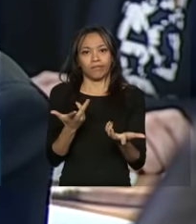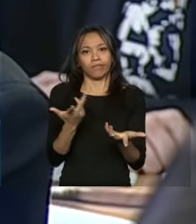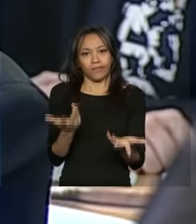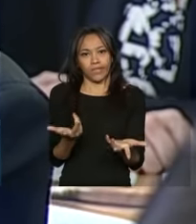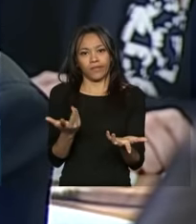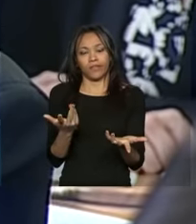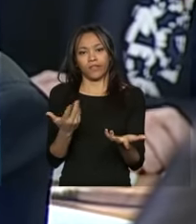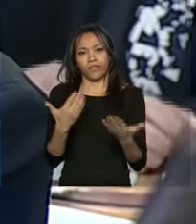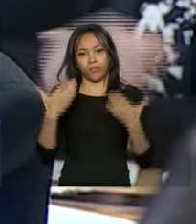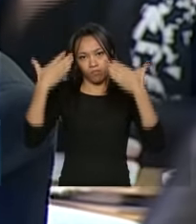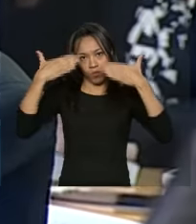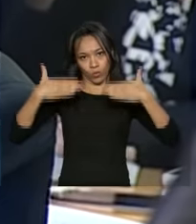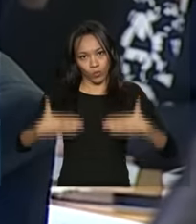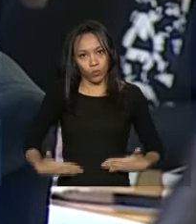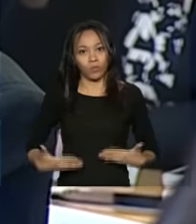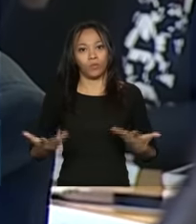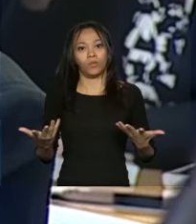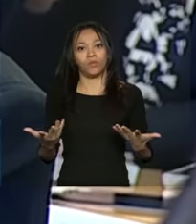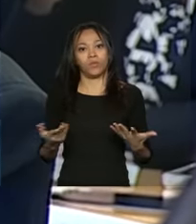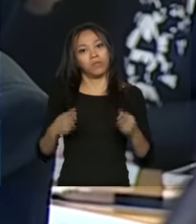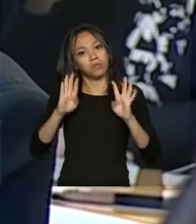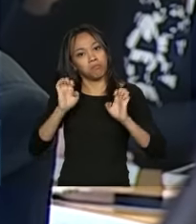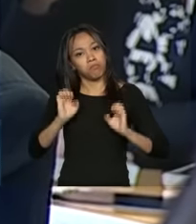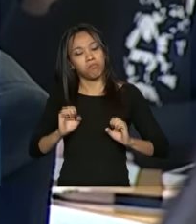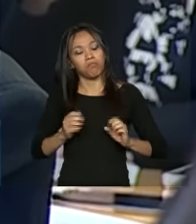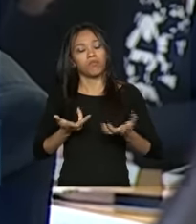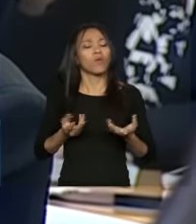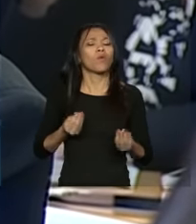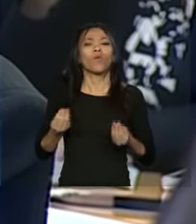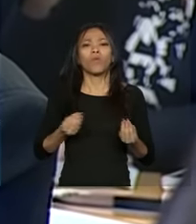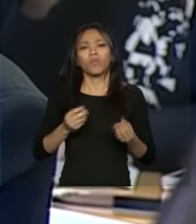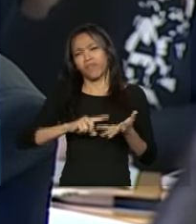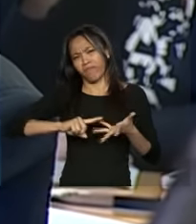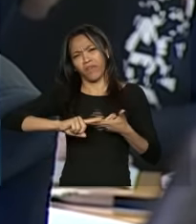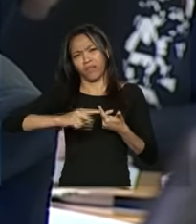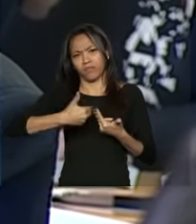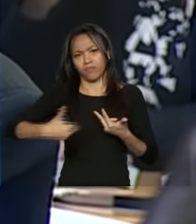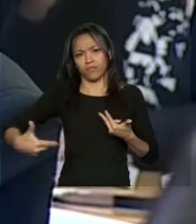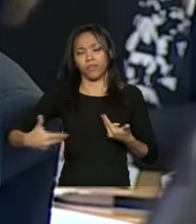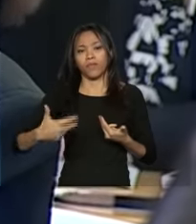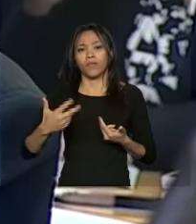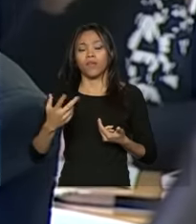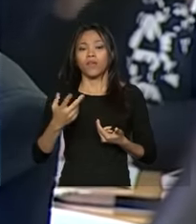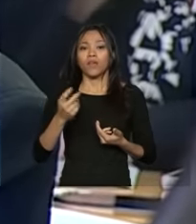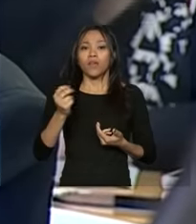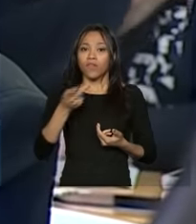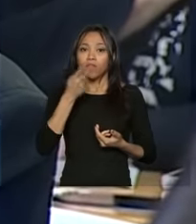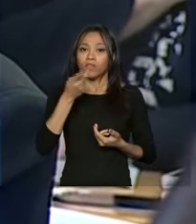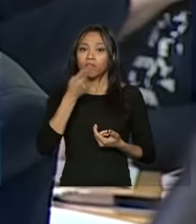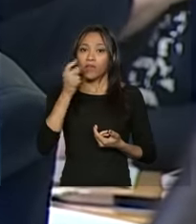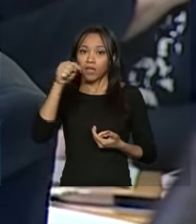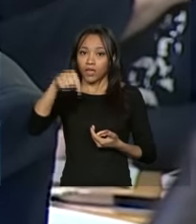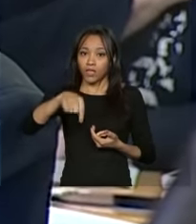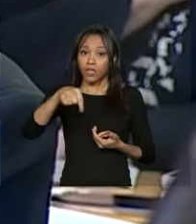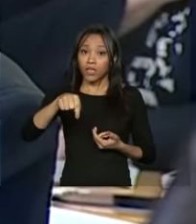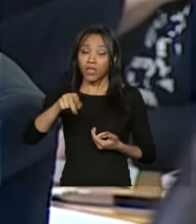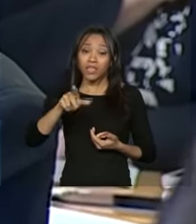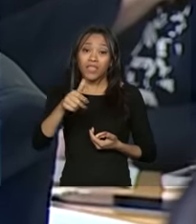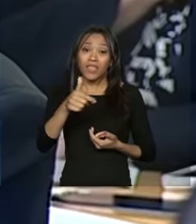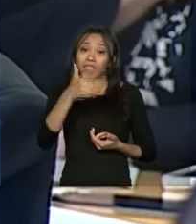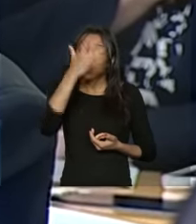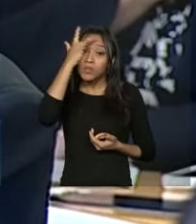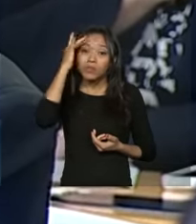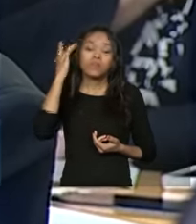né em em em boas maneiras etc mas eh o que nós temos aqui refere-se a a a um mau uso dessa